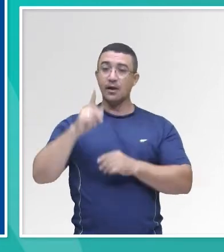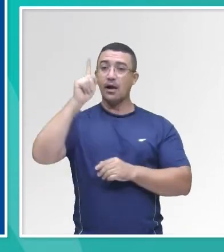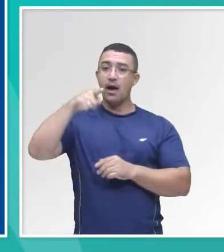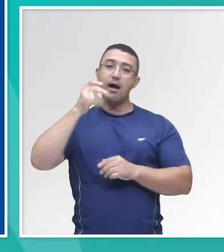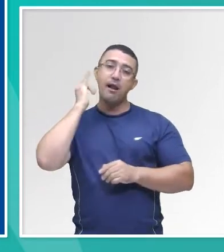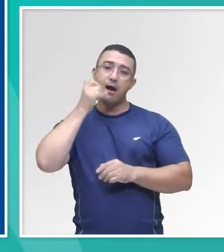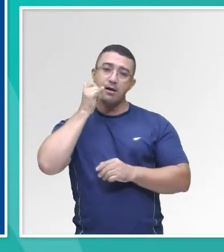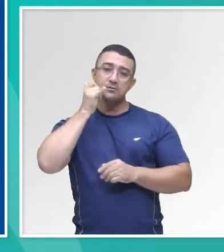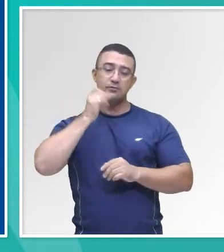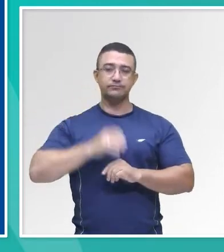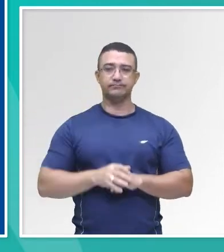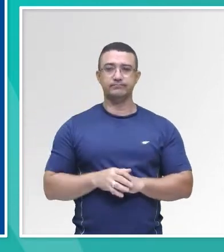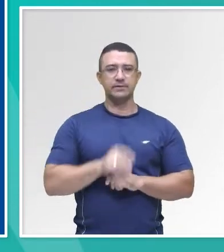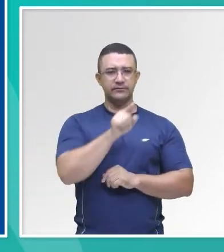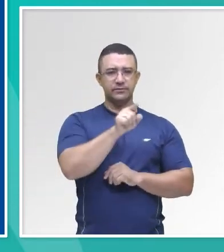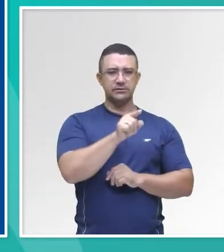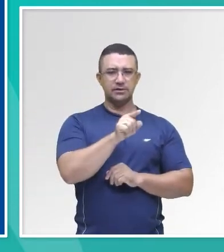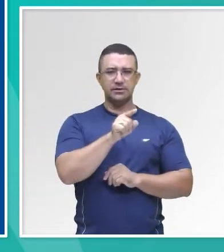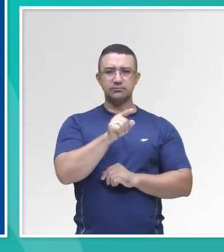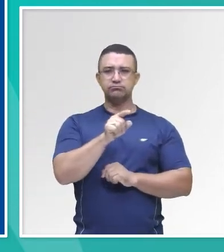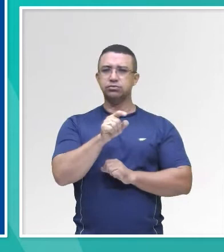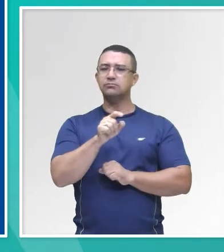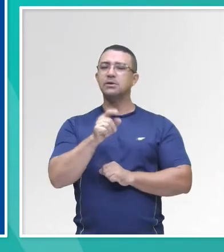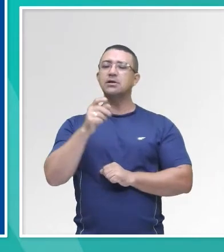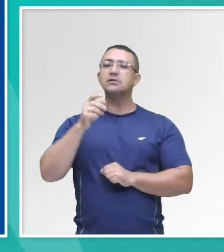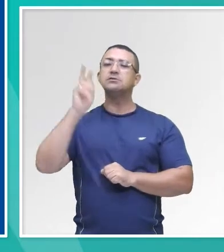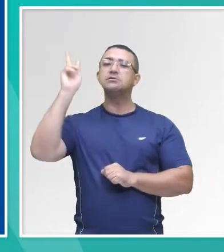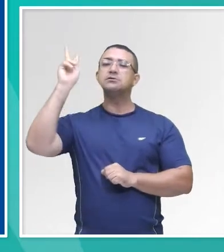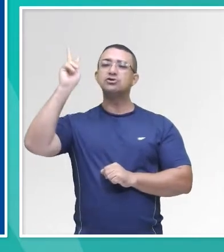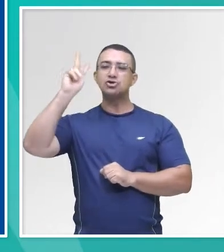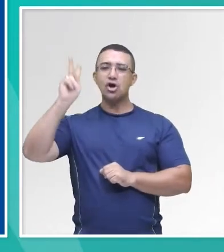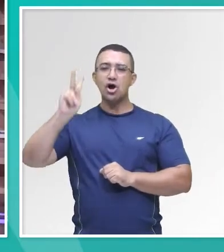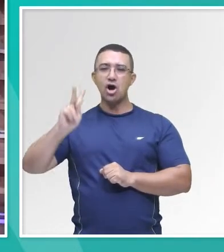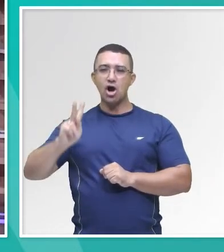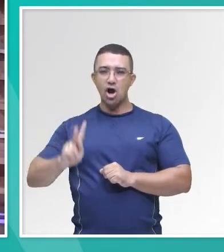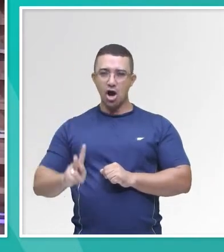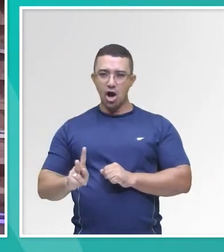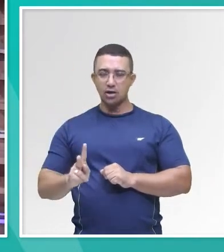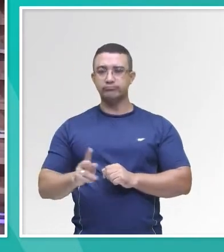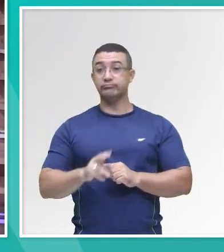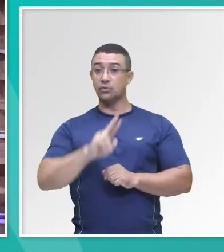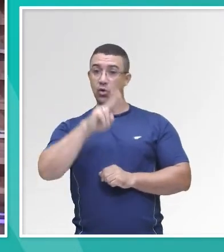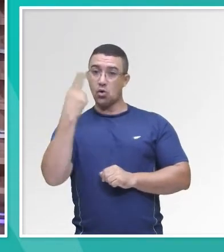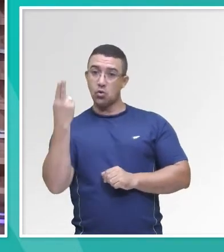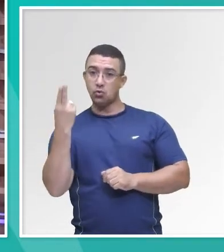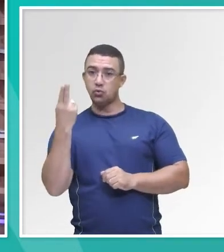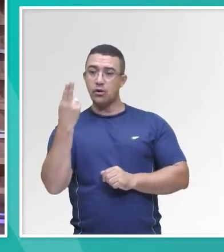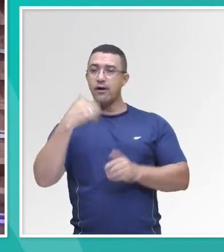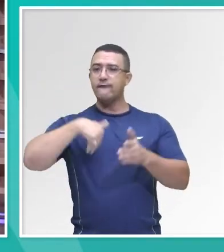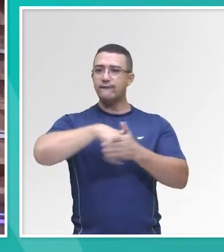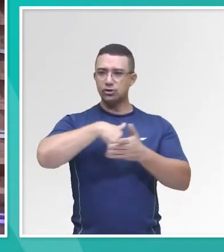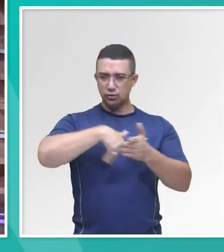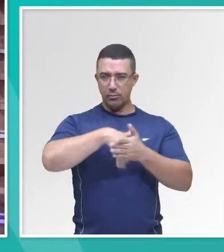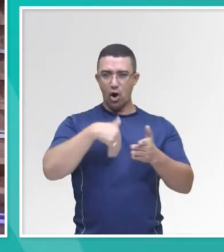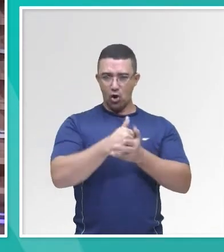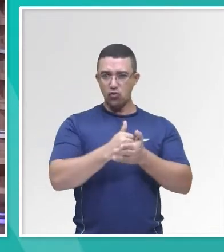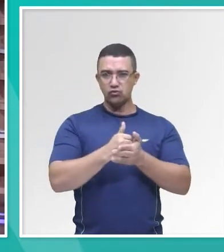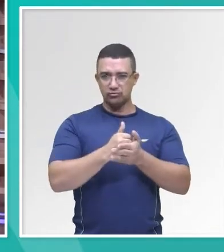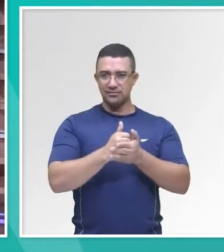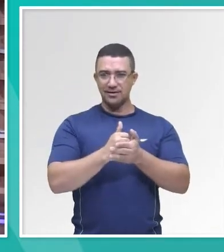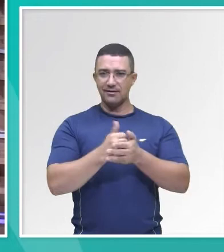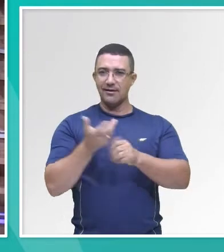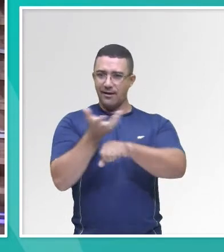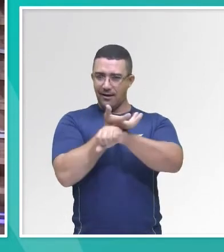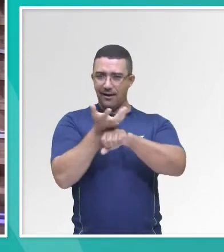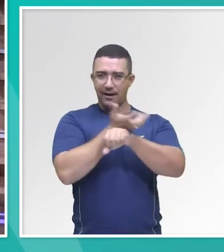história, você vai num jogo de futebol com seus amigos, aí